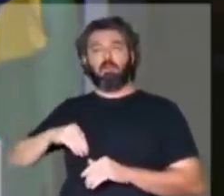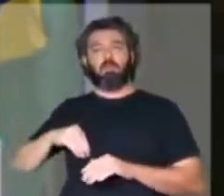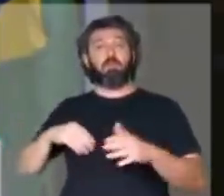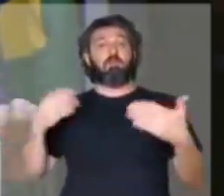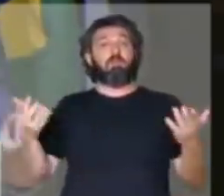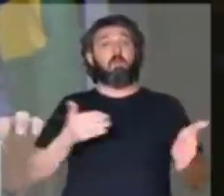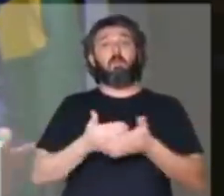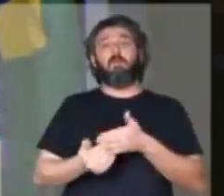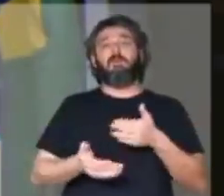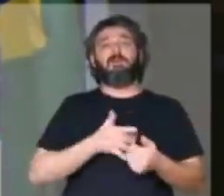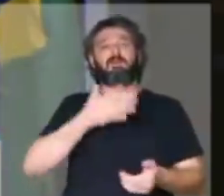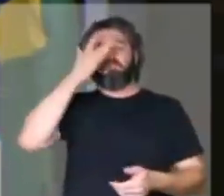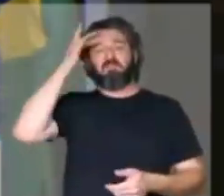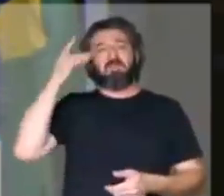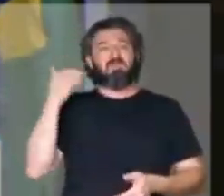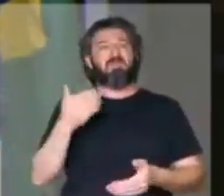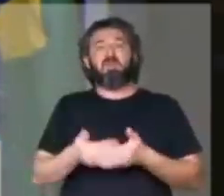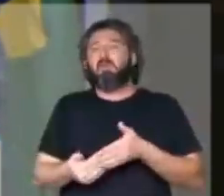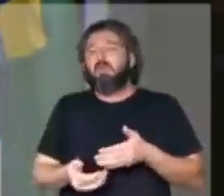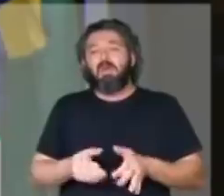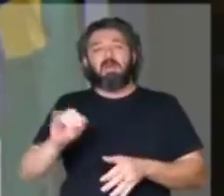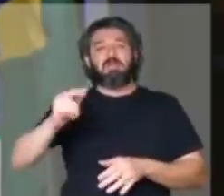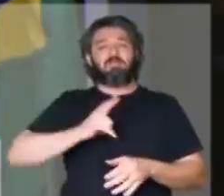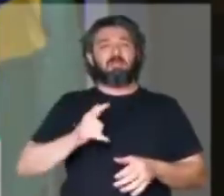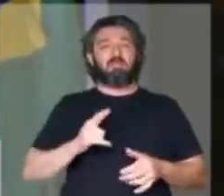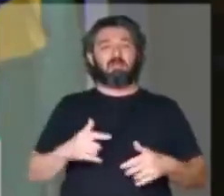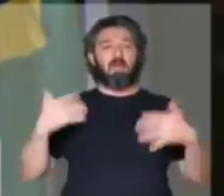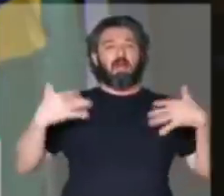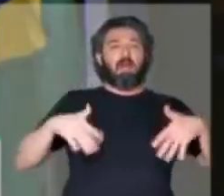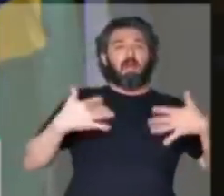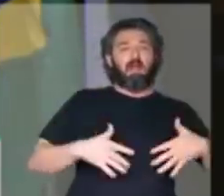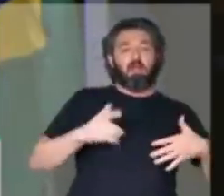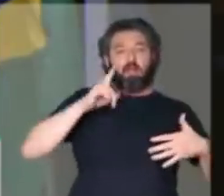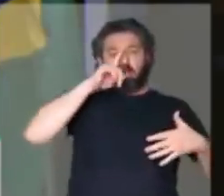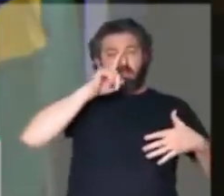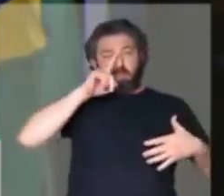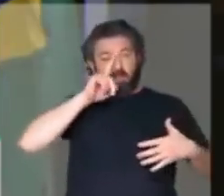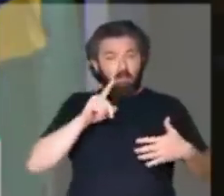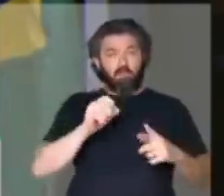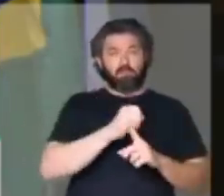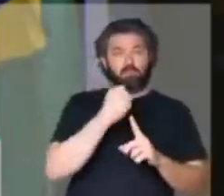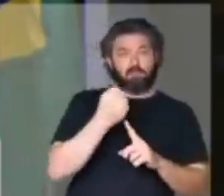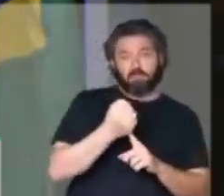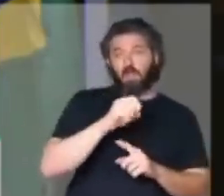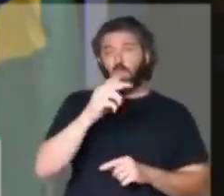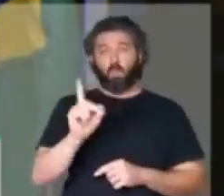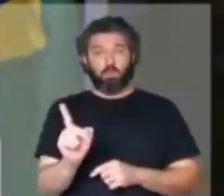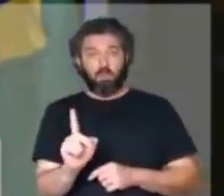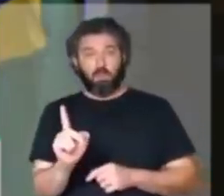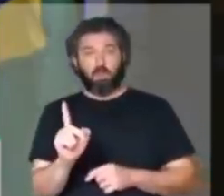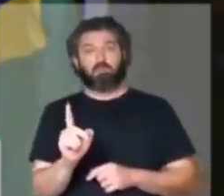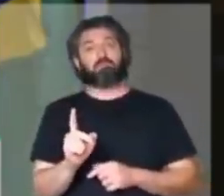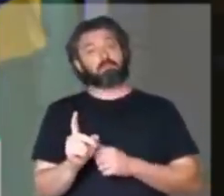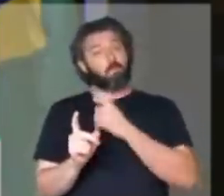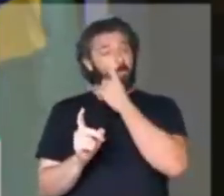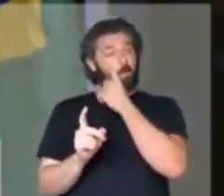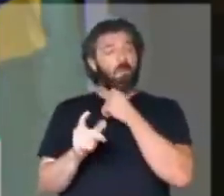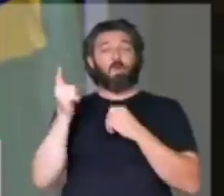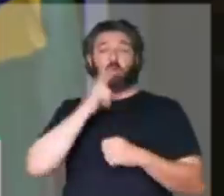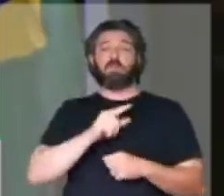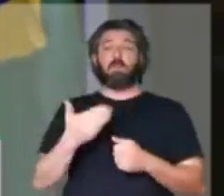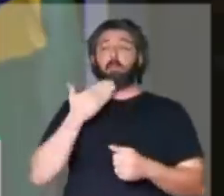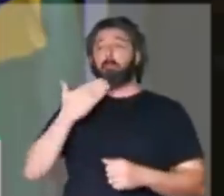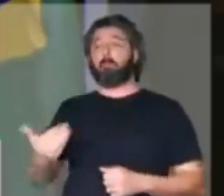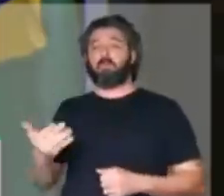qualquer um, não interessa se esteja em situação de vulnerabilidade social ou não, vai poder